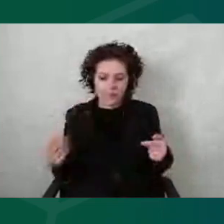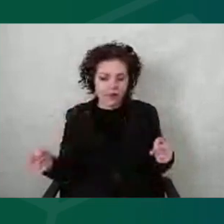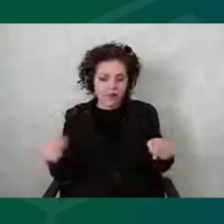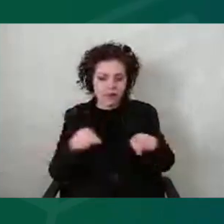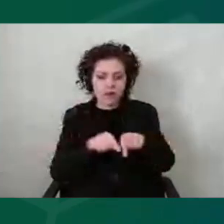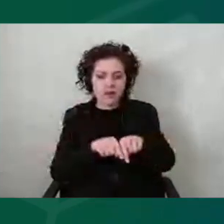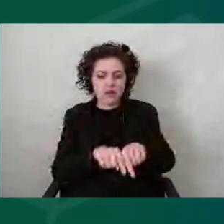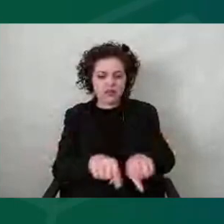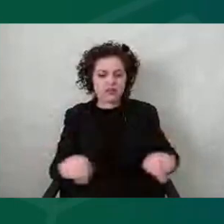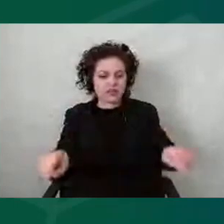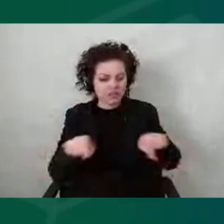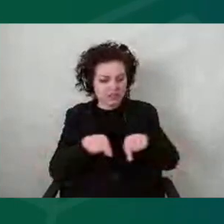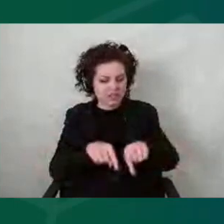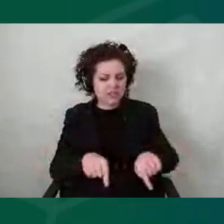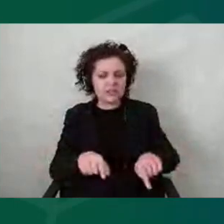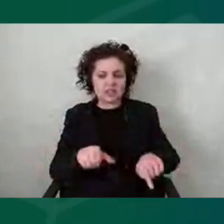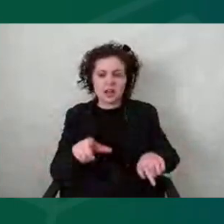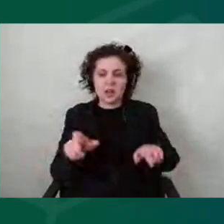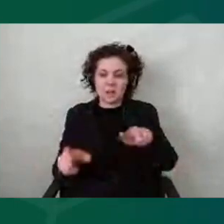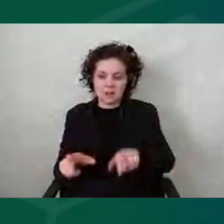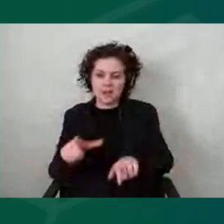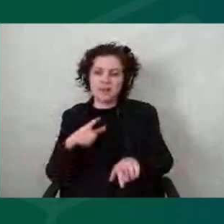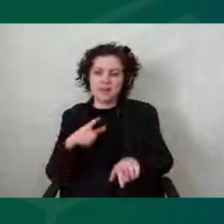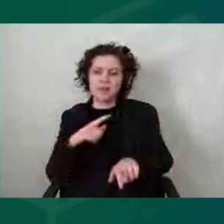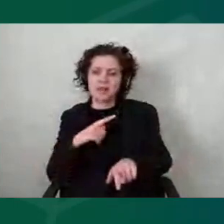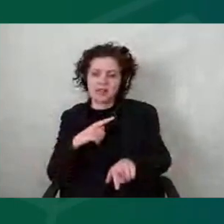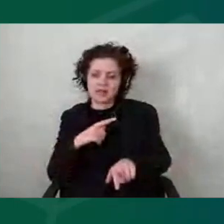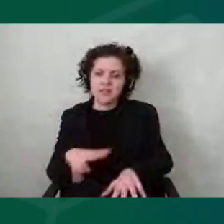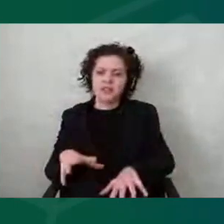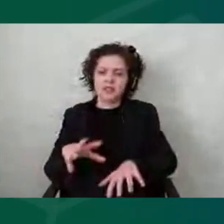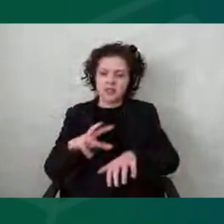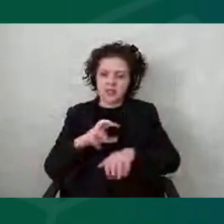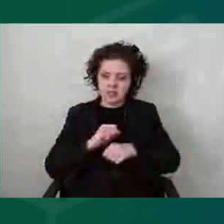que vão ter a infecção